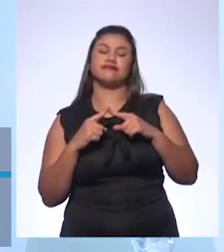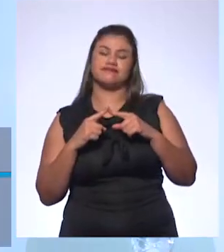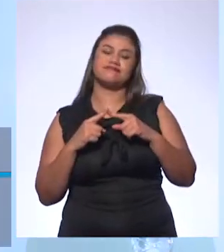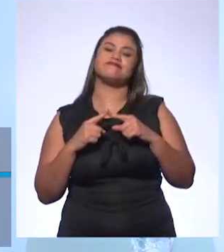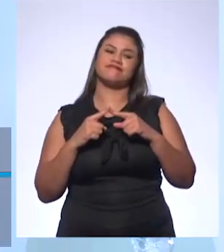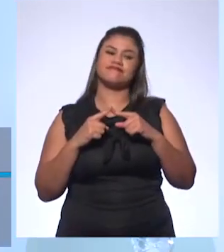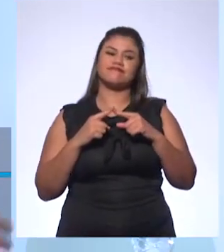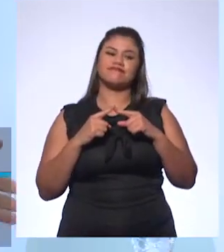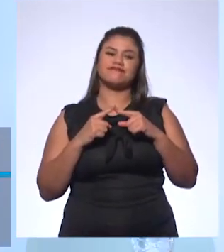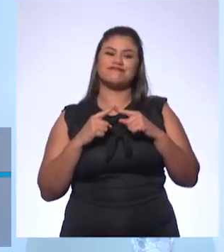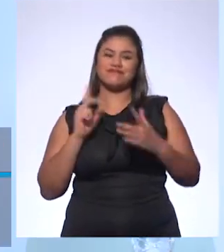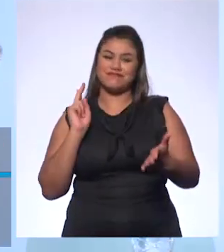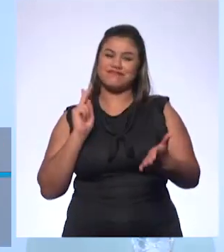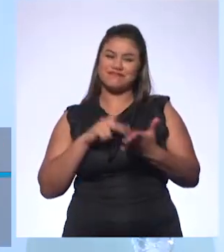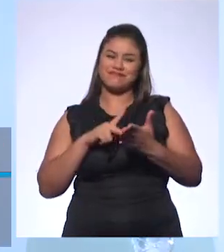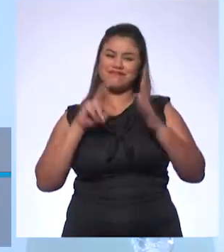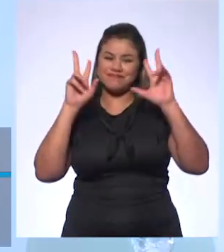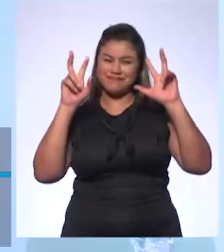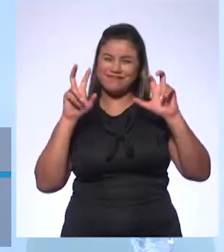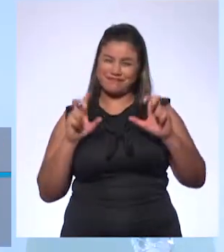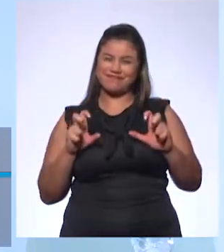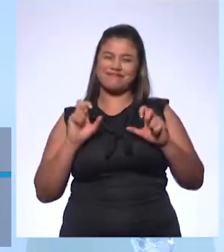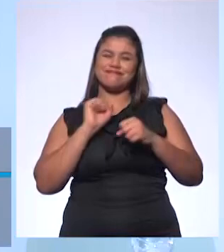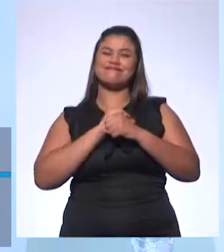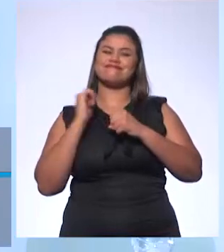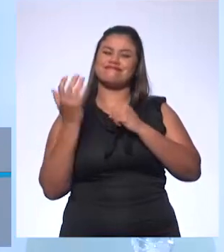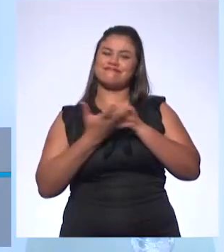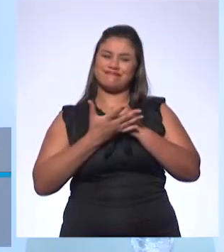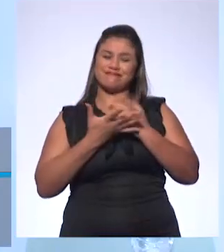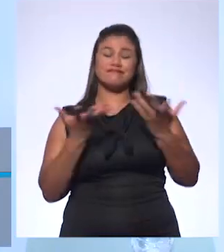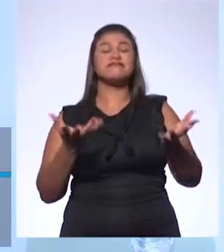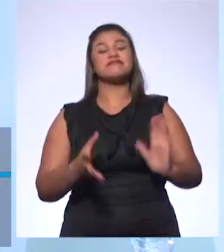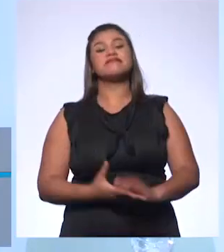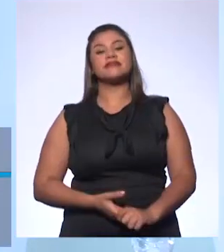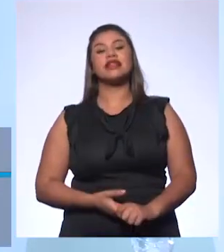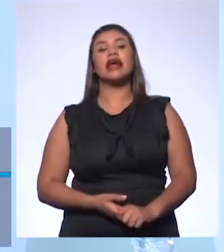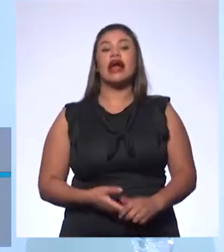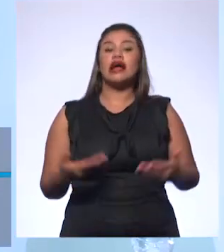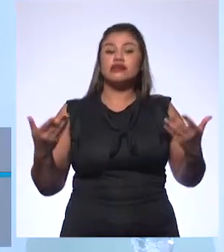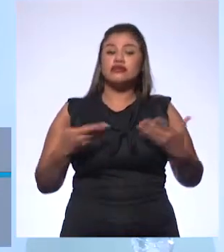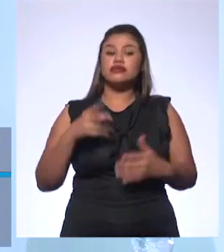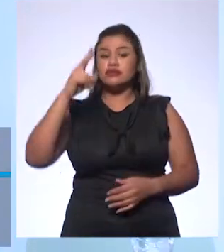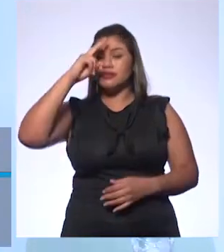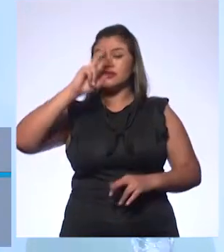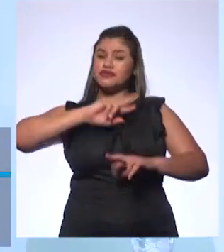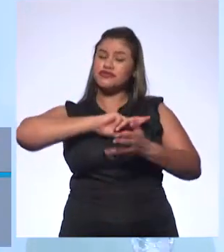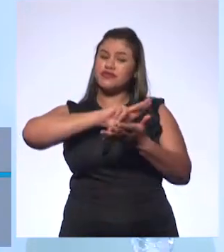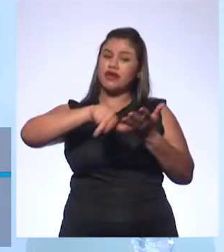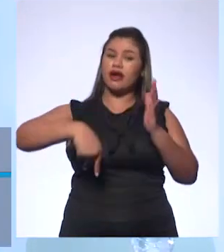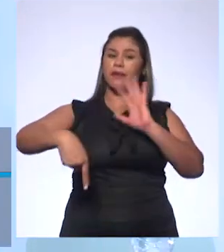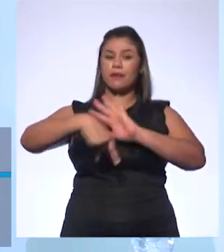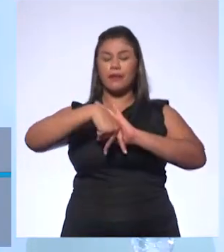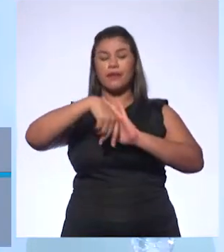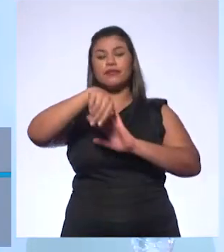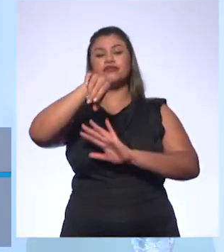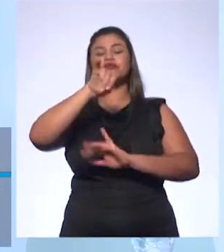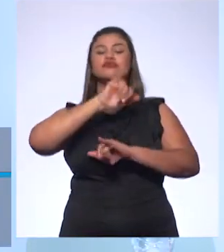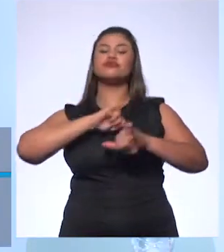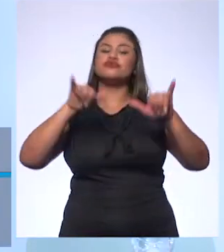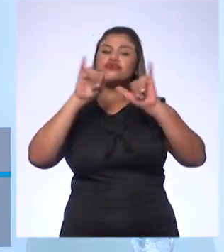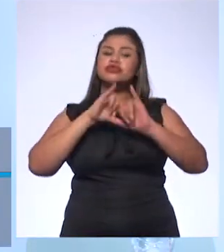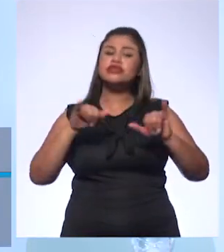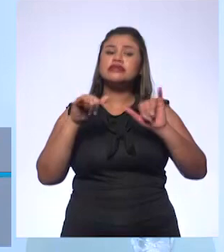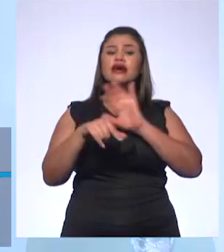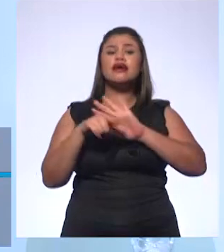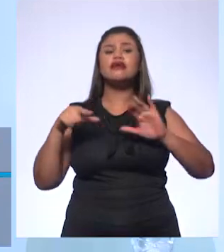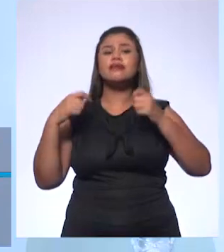mais importante, o tema, fato, né? o tema, exatamente. Então, vamos lembrar agora quais são os elementos da notícia. Então, para eu ter uma notícia, eu preciso